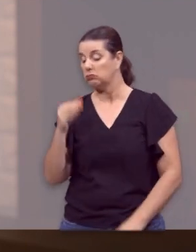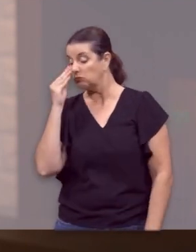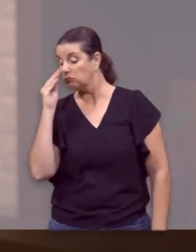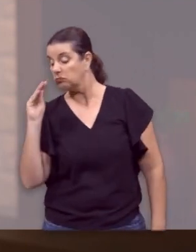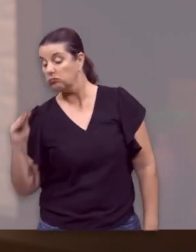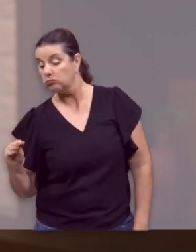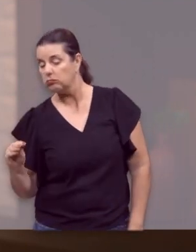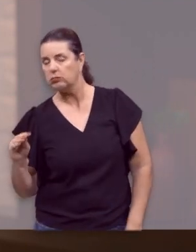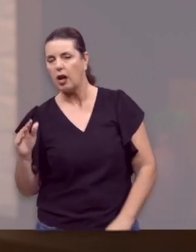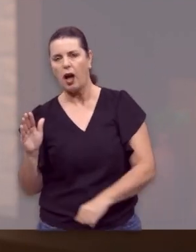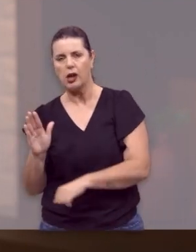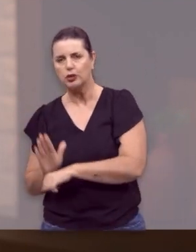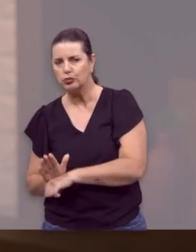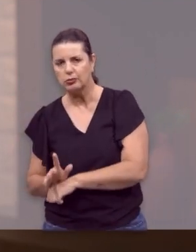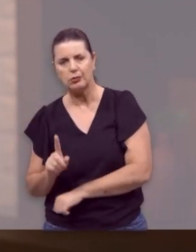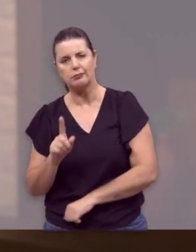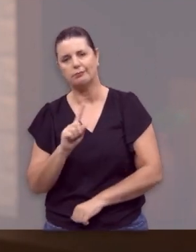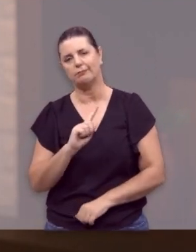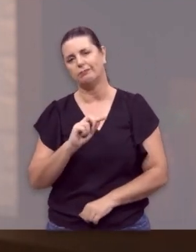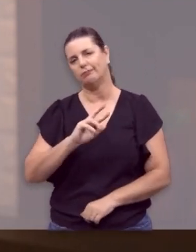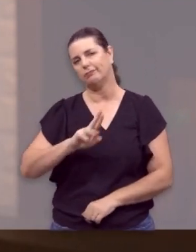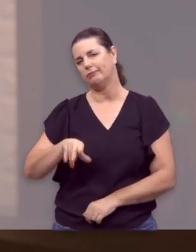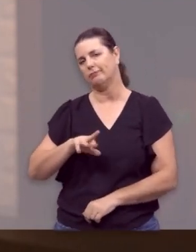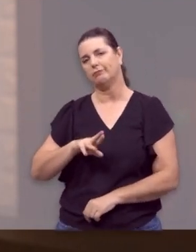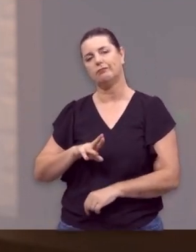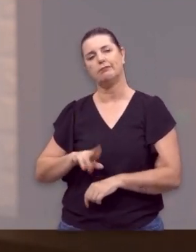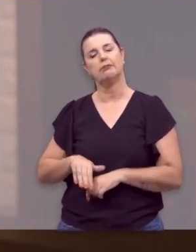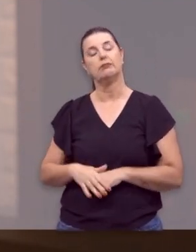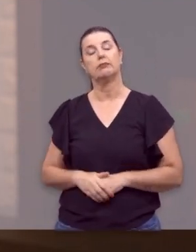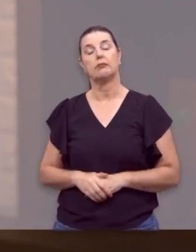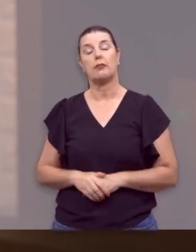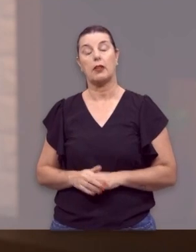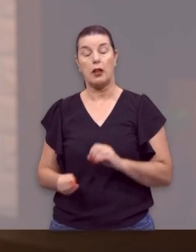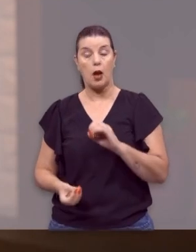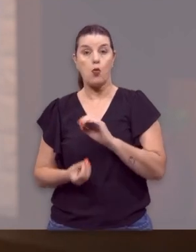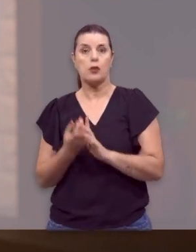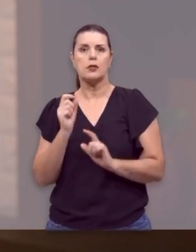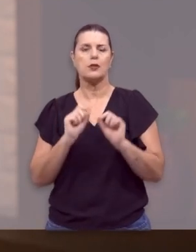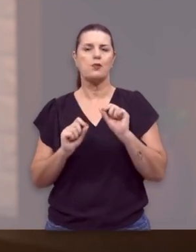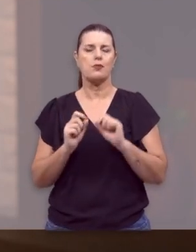E não ajudaram o irmão. Sobrevindo, entretanto, uma